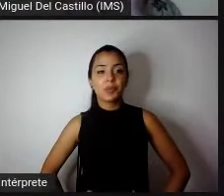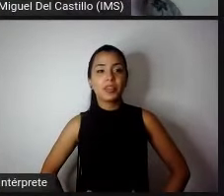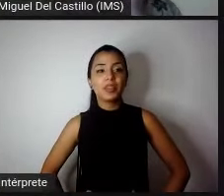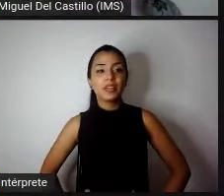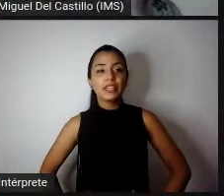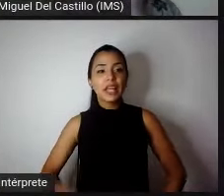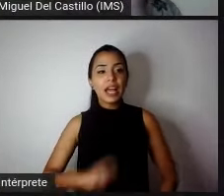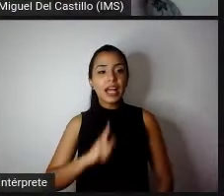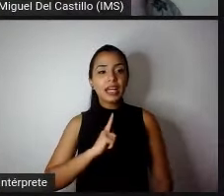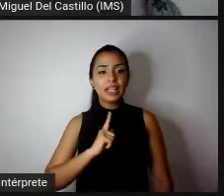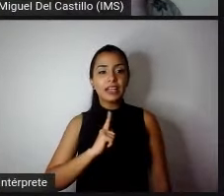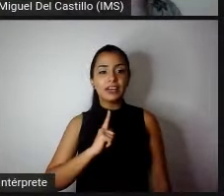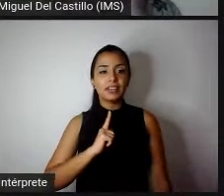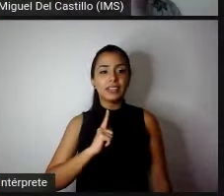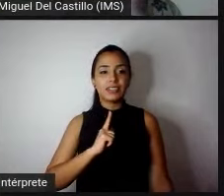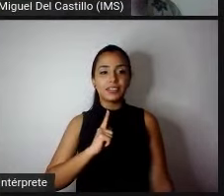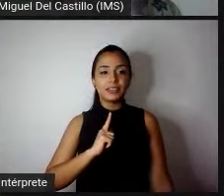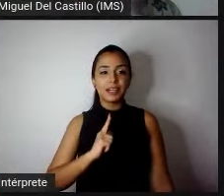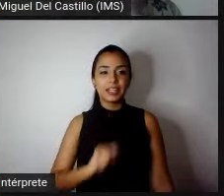com o...